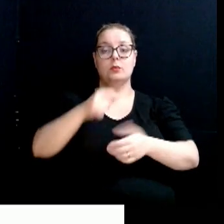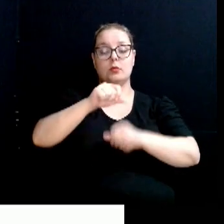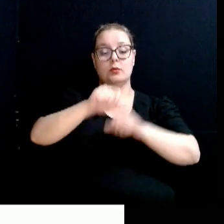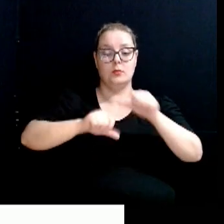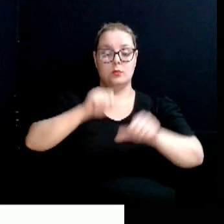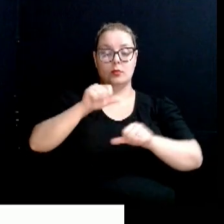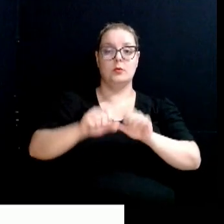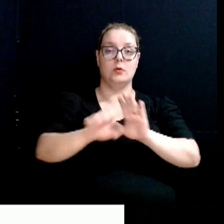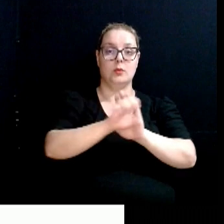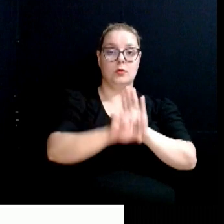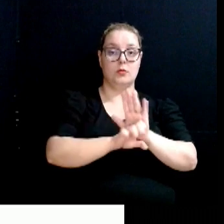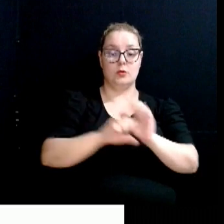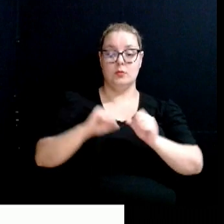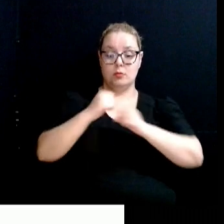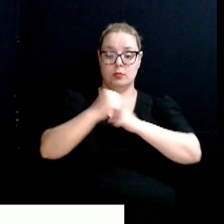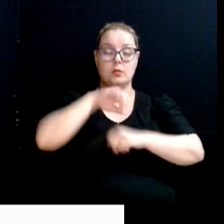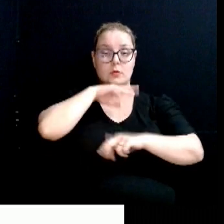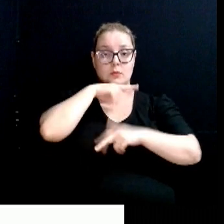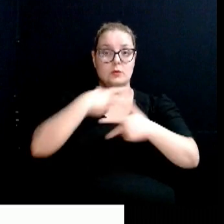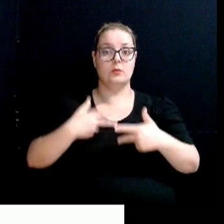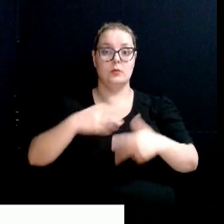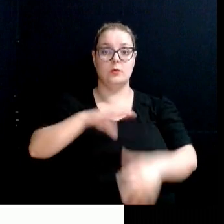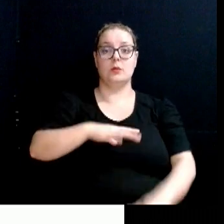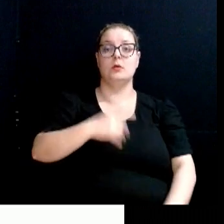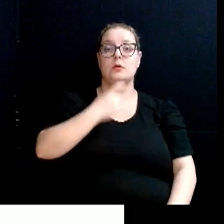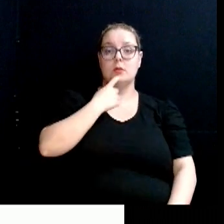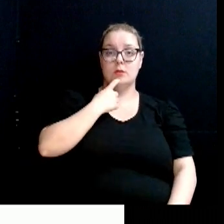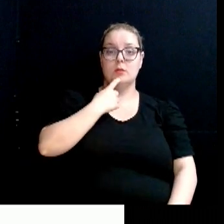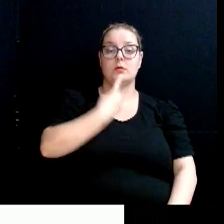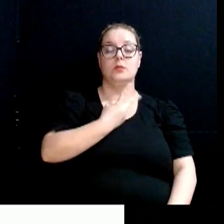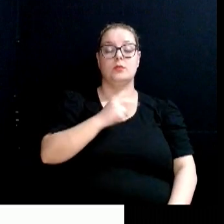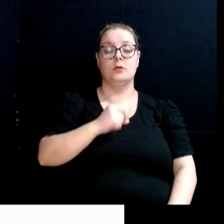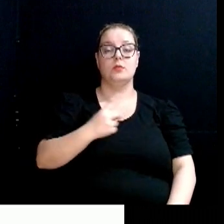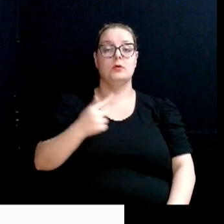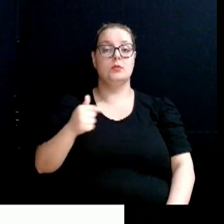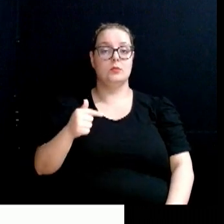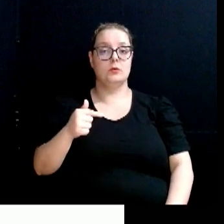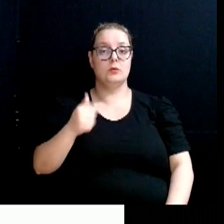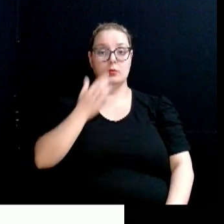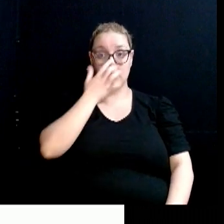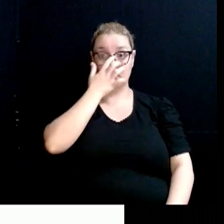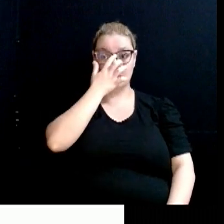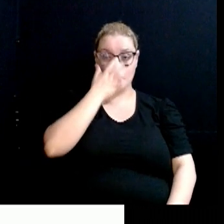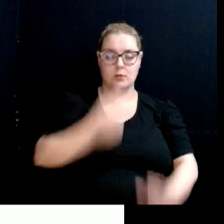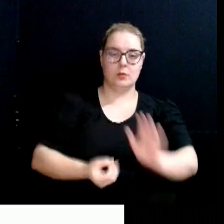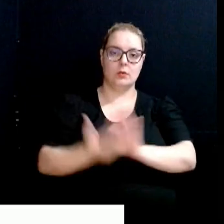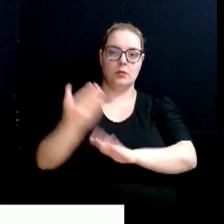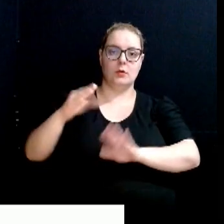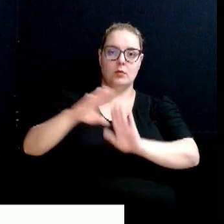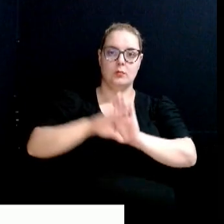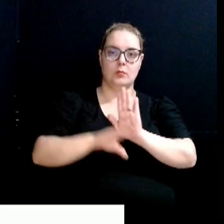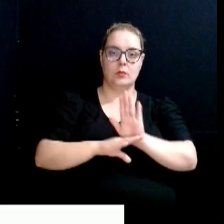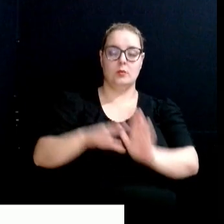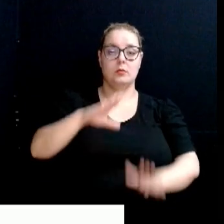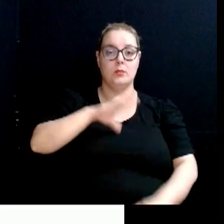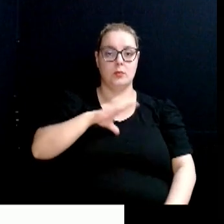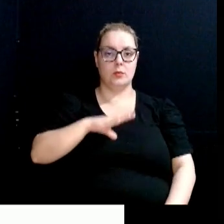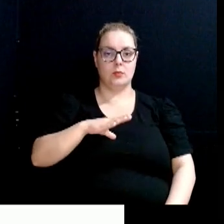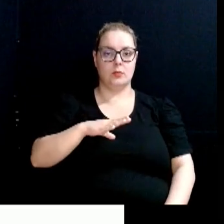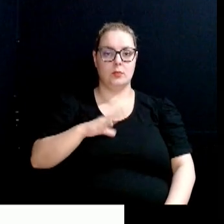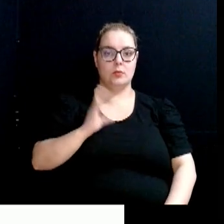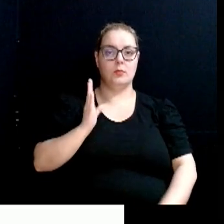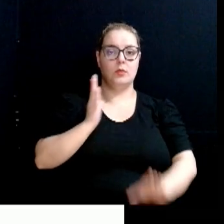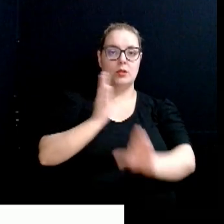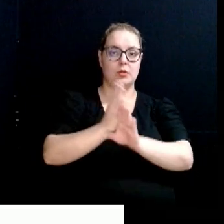de Proteção dos Animais da cidade, que é de 2017, instituindo o Programa Municipal de Identificação